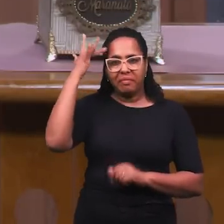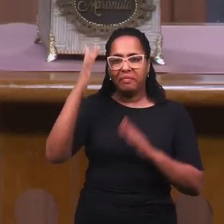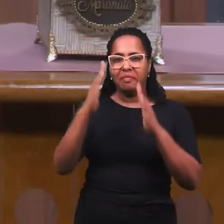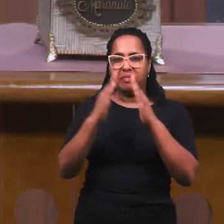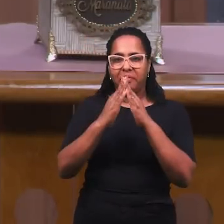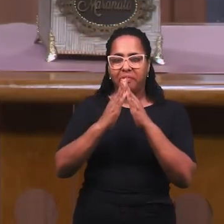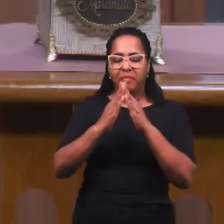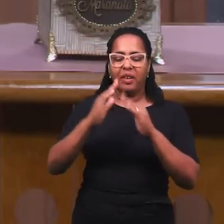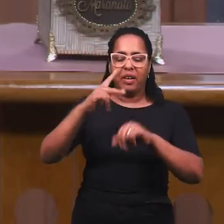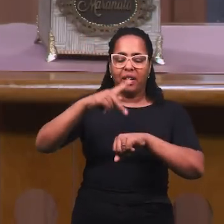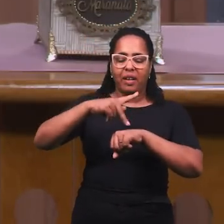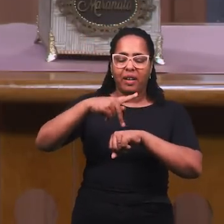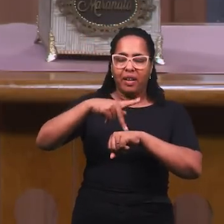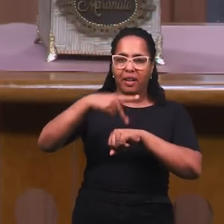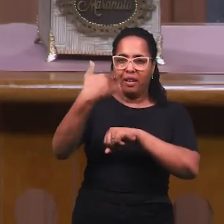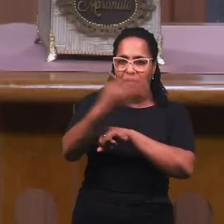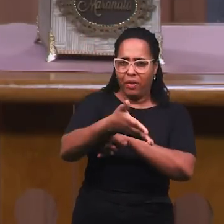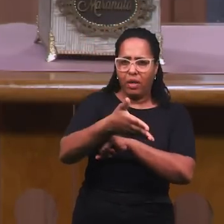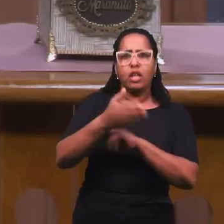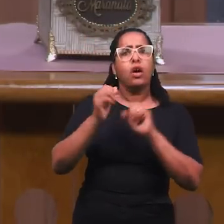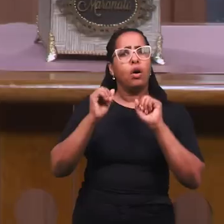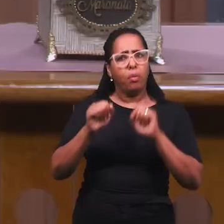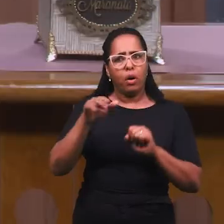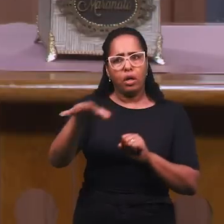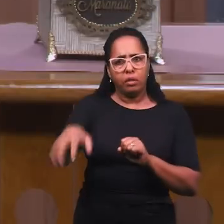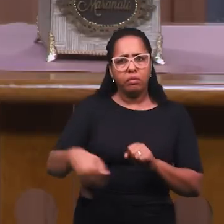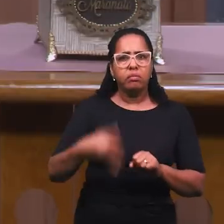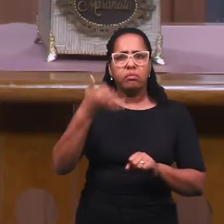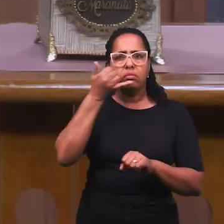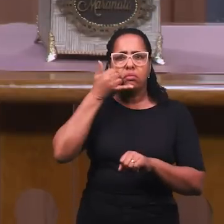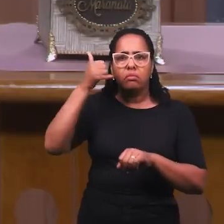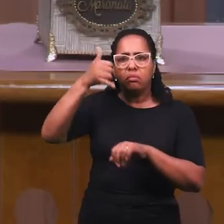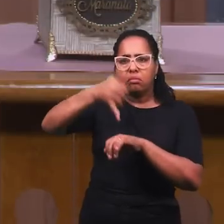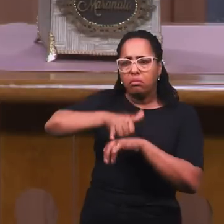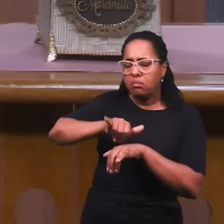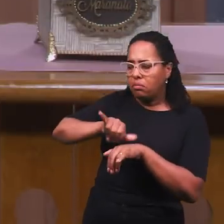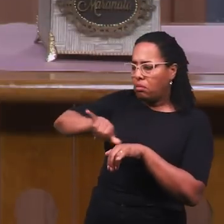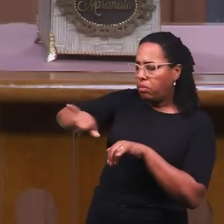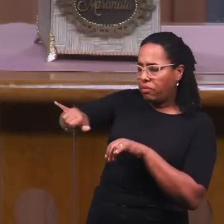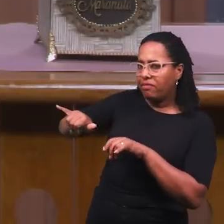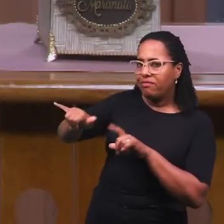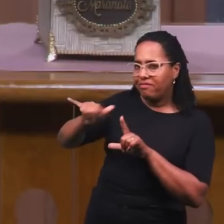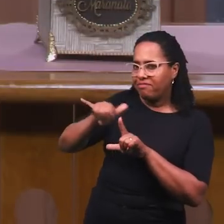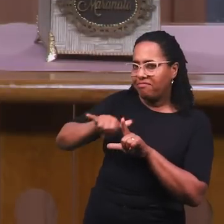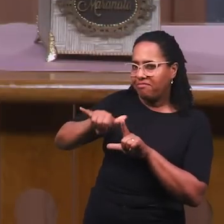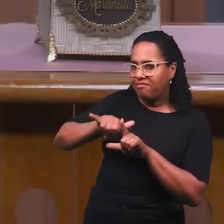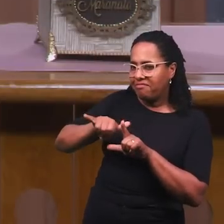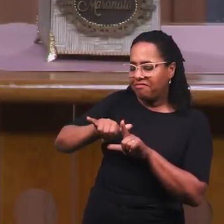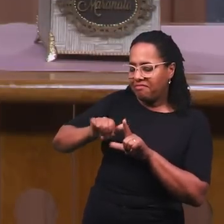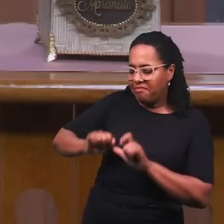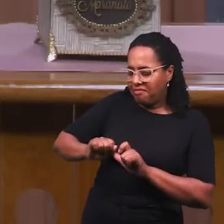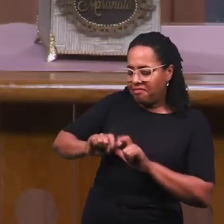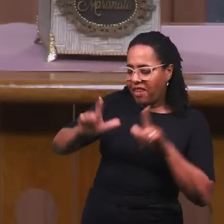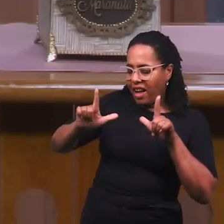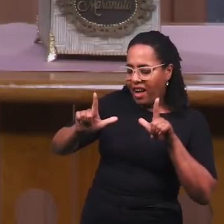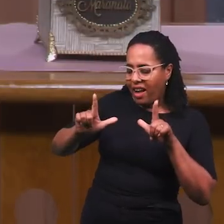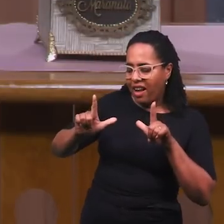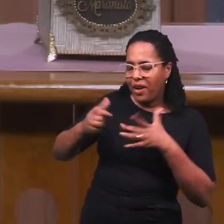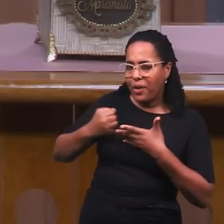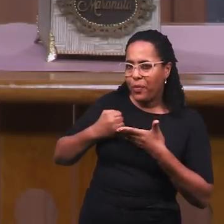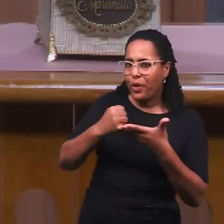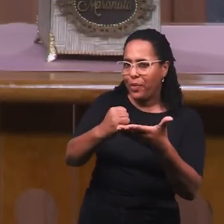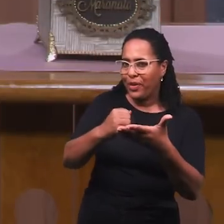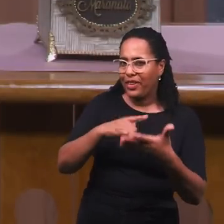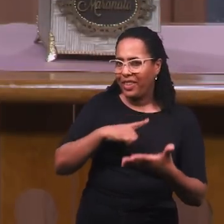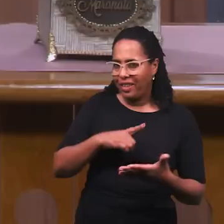para aqueles que moram no exterior. Você pode apontar a câmera do seu celular para este QR Code e receberá